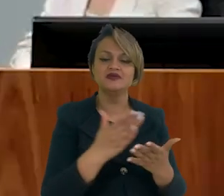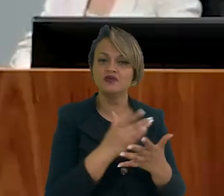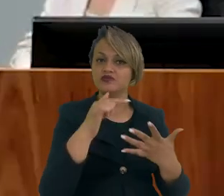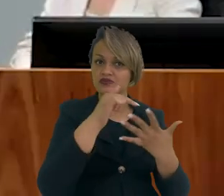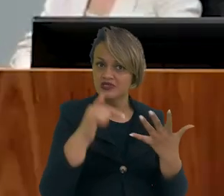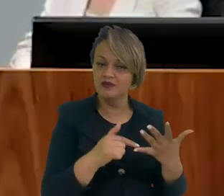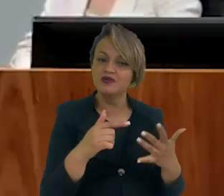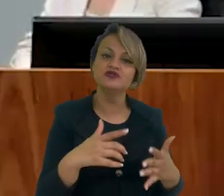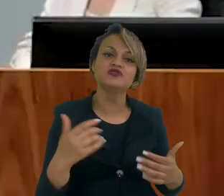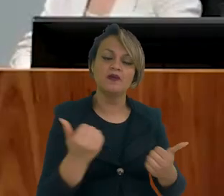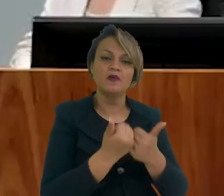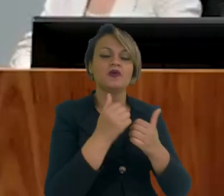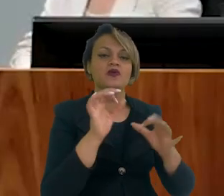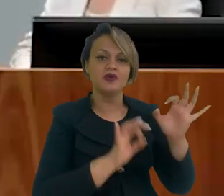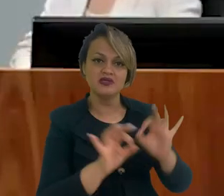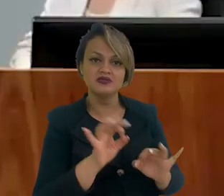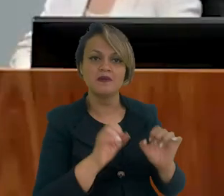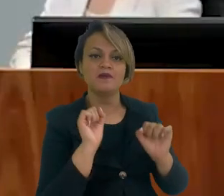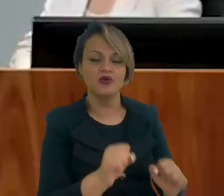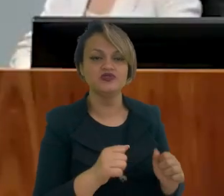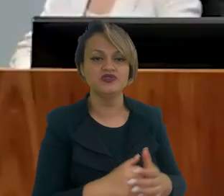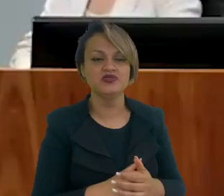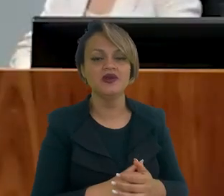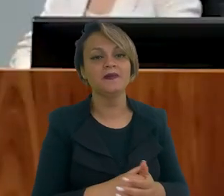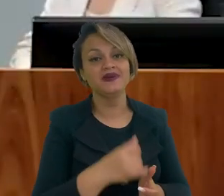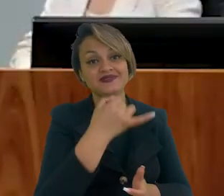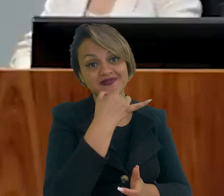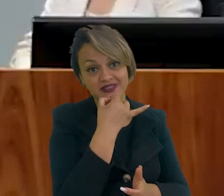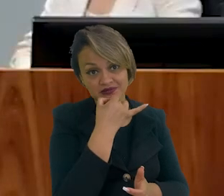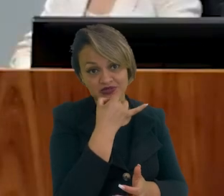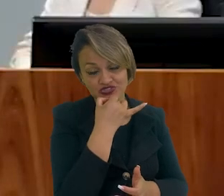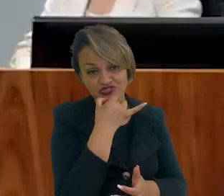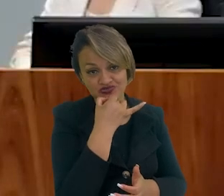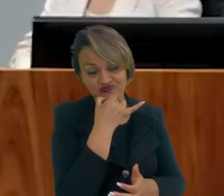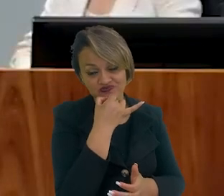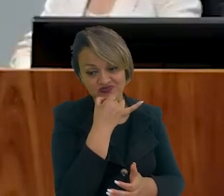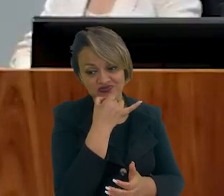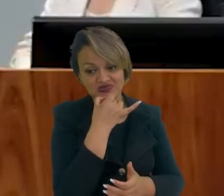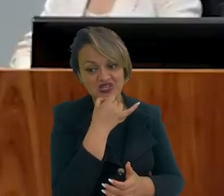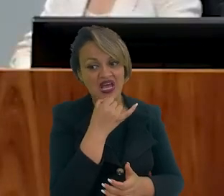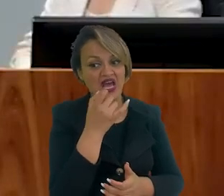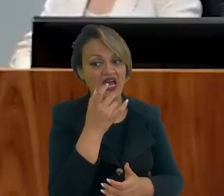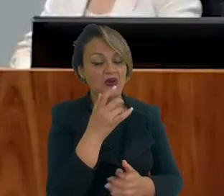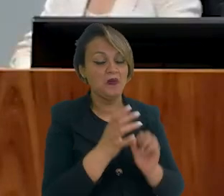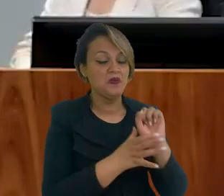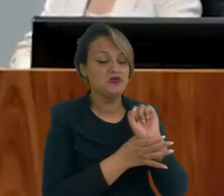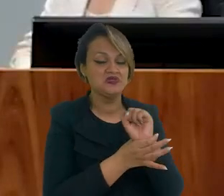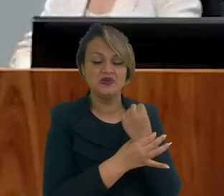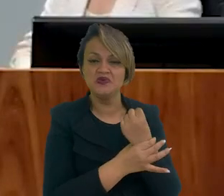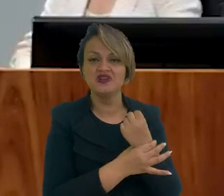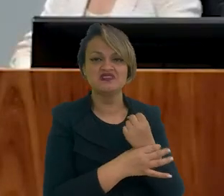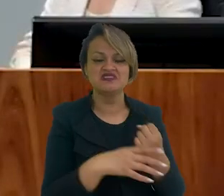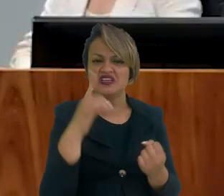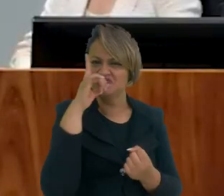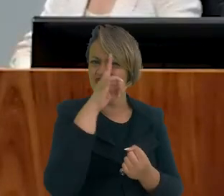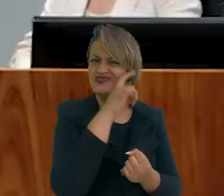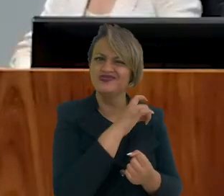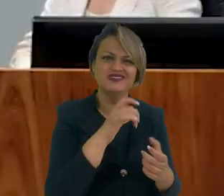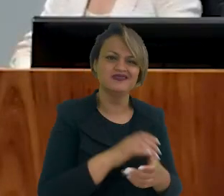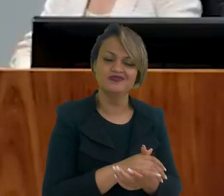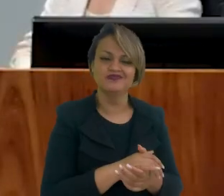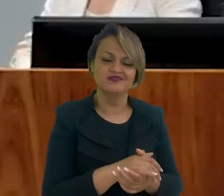indicada pela parte com certeza mas eu acho que tem alguns pontos de apoio que podem ser trabalhados Mas infelizmente